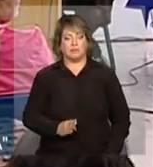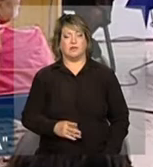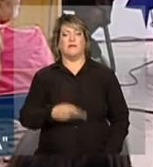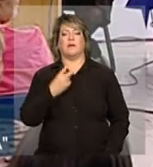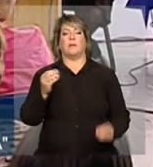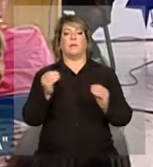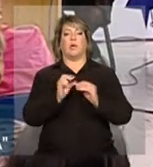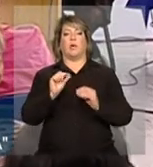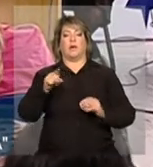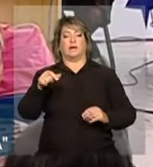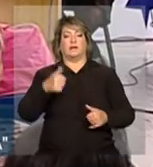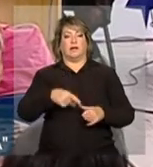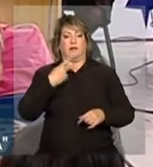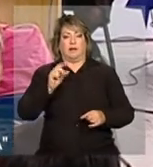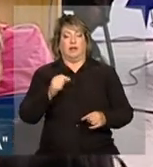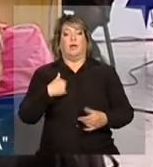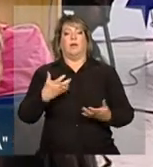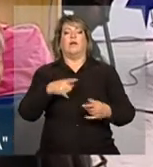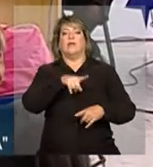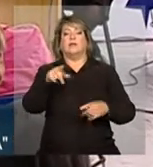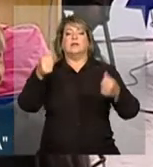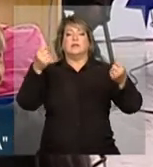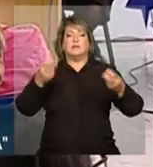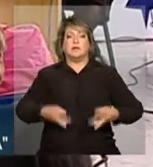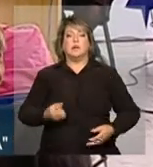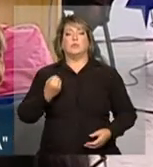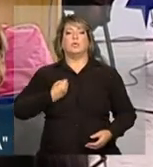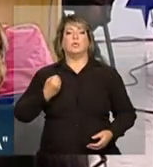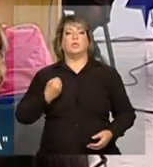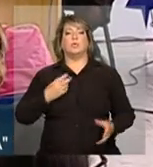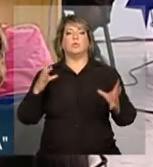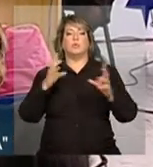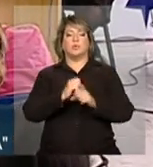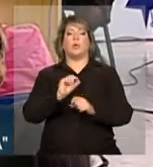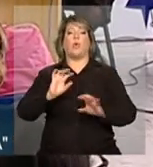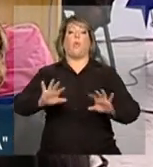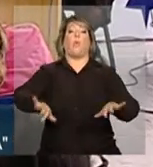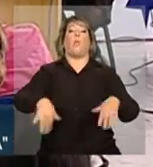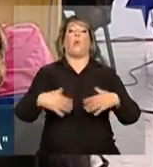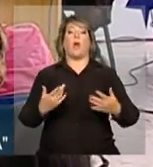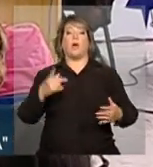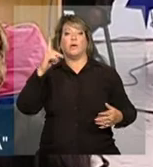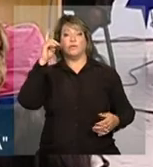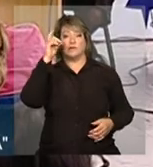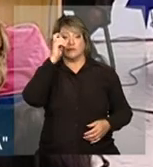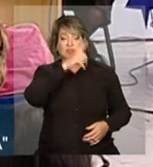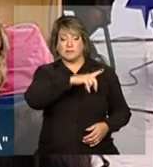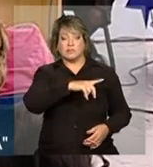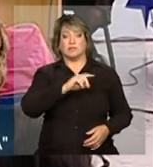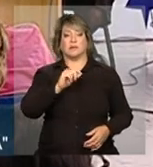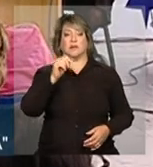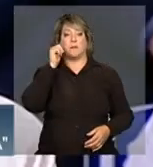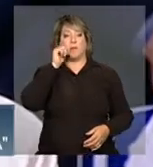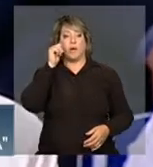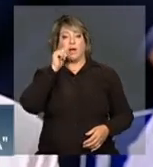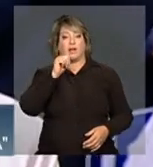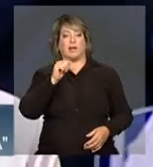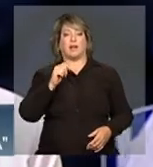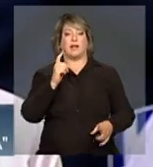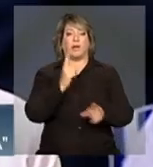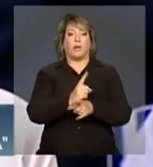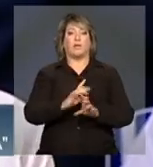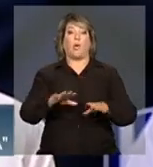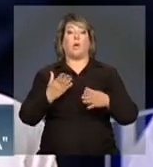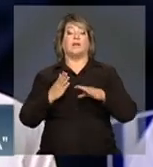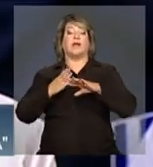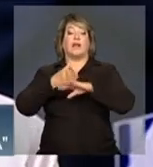estava dizendo, eu queria que vocês enumerassem quais são as dificuldades que a mulher encontra quando ela tenta entrar no cenário político.